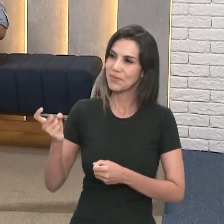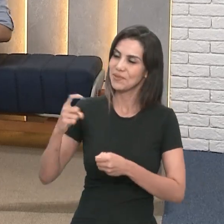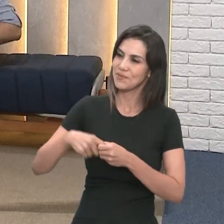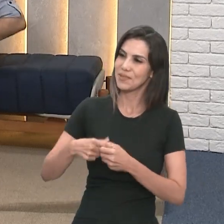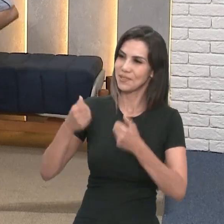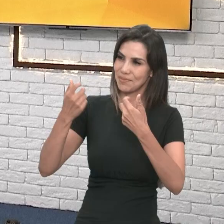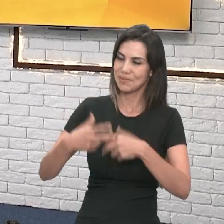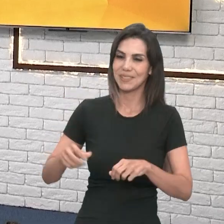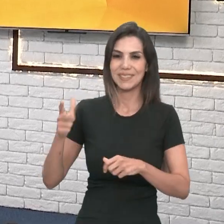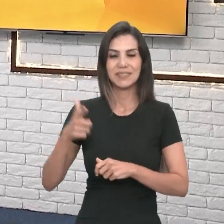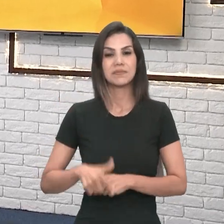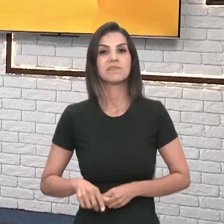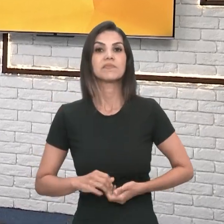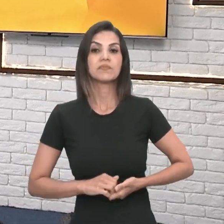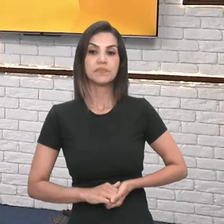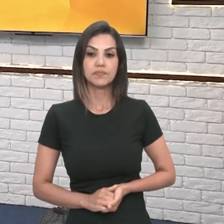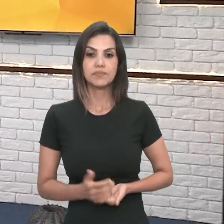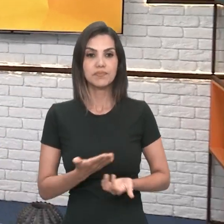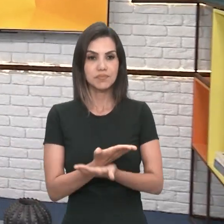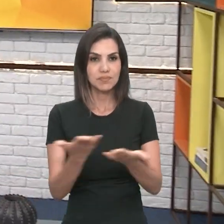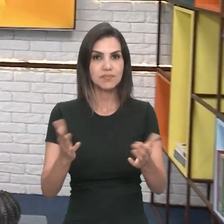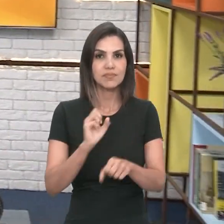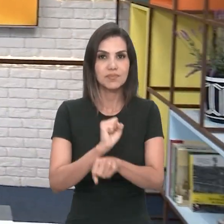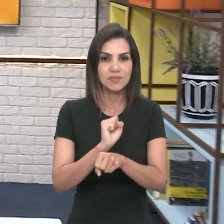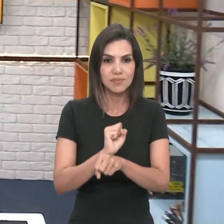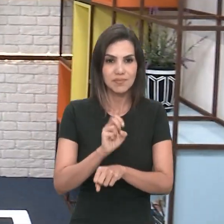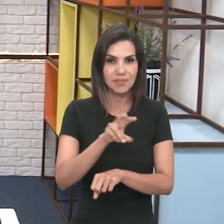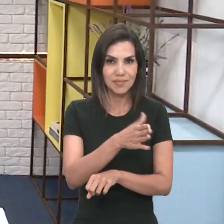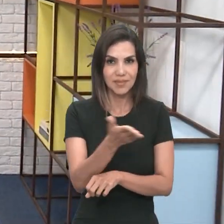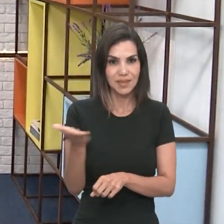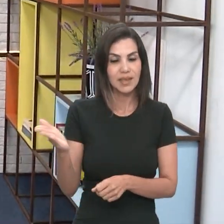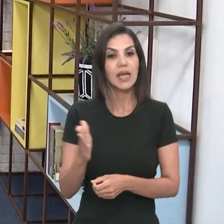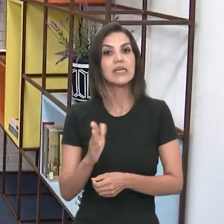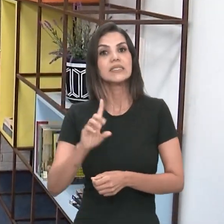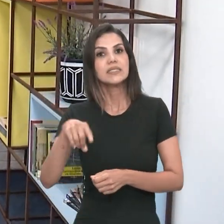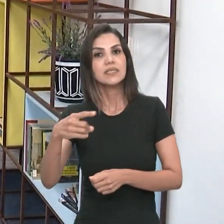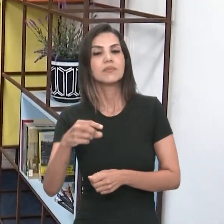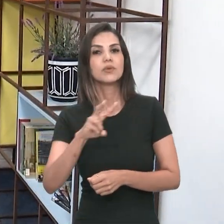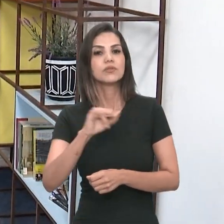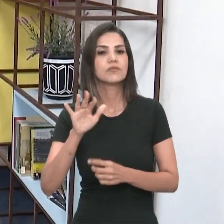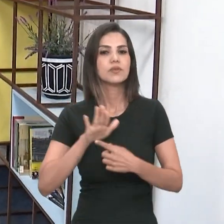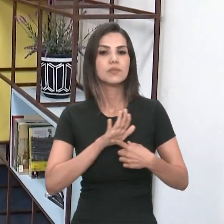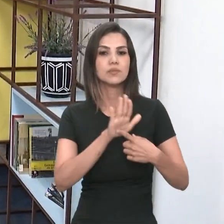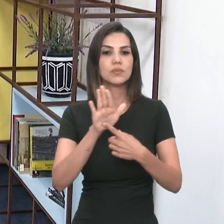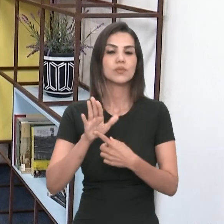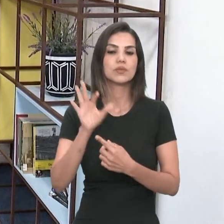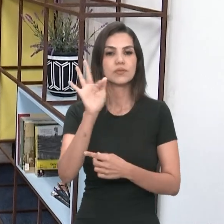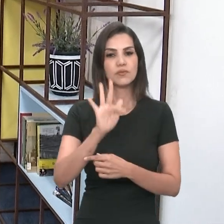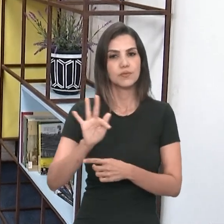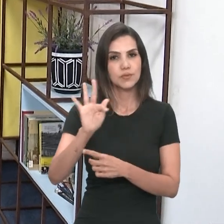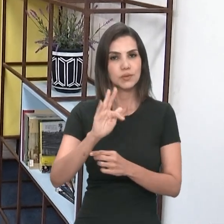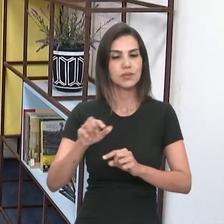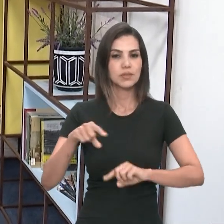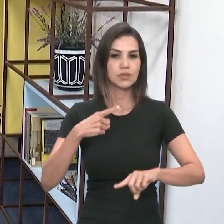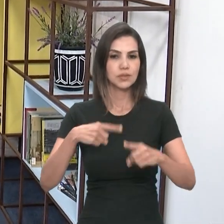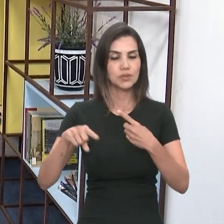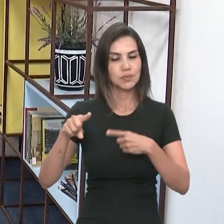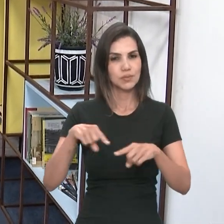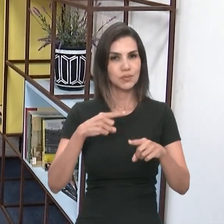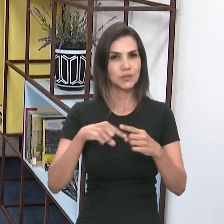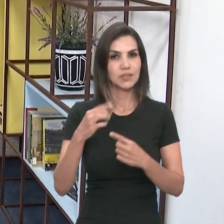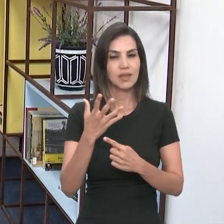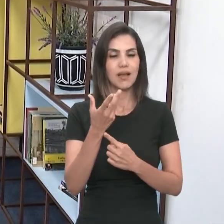Obrigadão. Muito bem. Não saia daí, porque no próximo bloco vamos te apresentar a Escola de Música e Artes Cênicas da